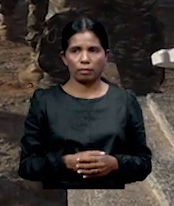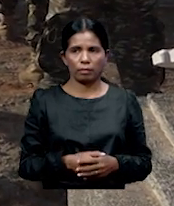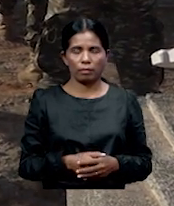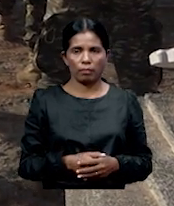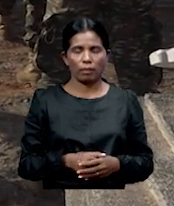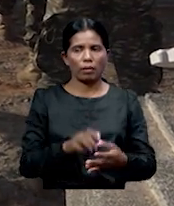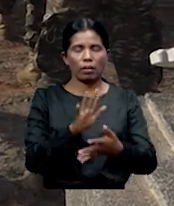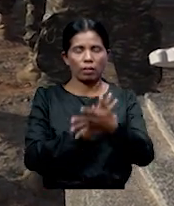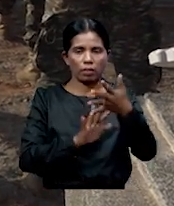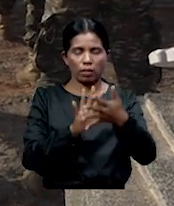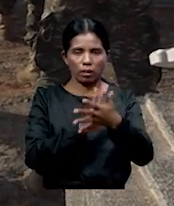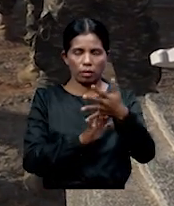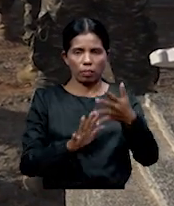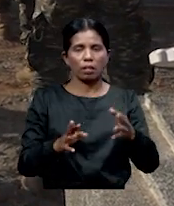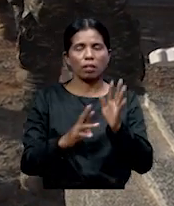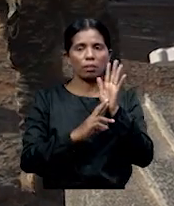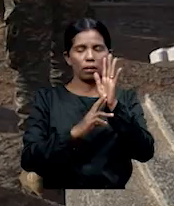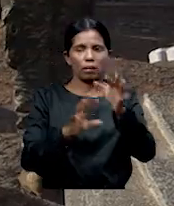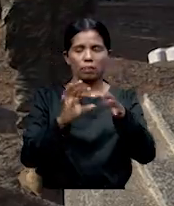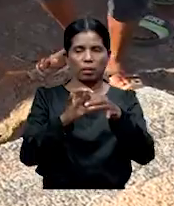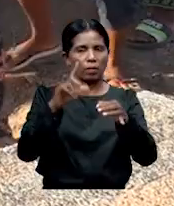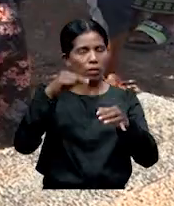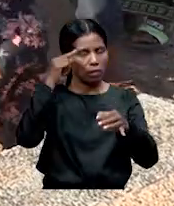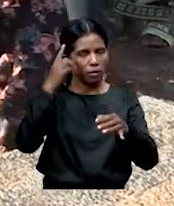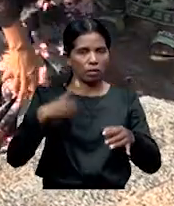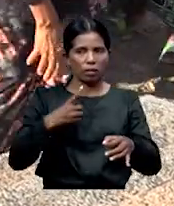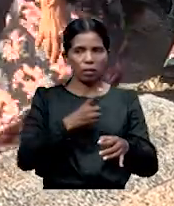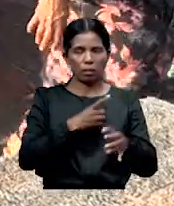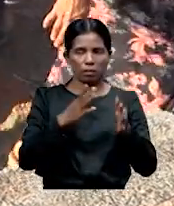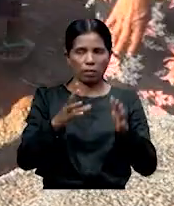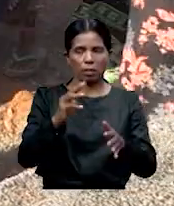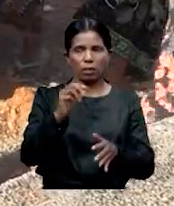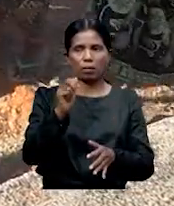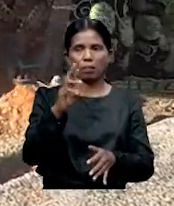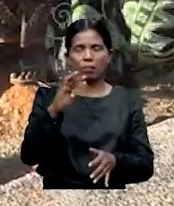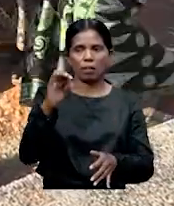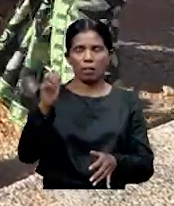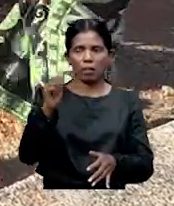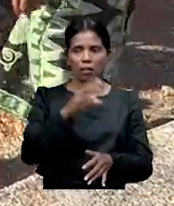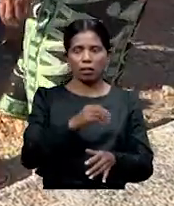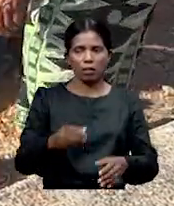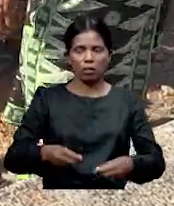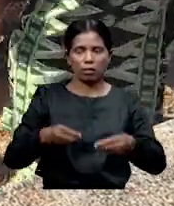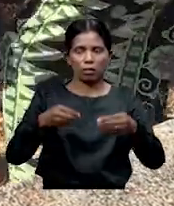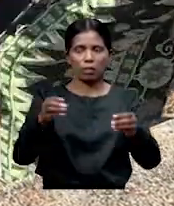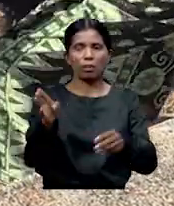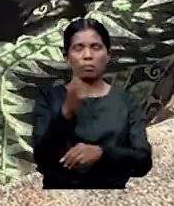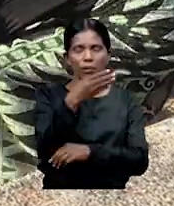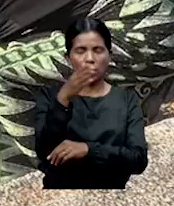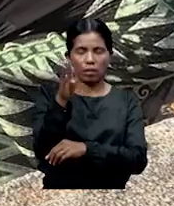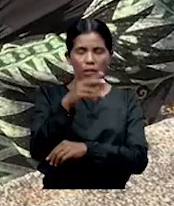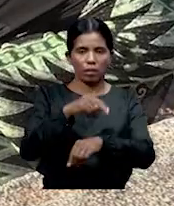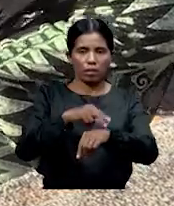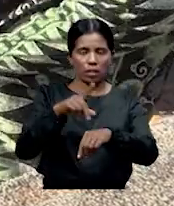Em cerimônia fúnebre, representante e membro do governo, deputada Maria Rosa da Câmara Bissoi, entrega a bandeira nacional